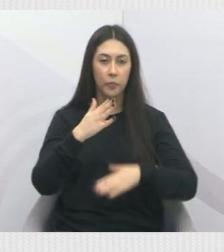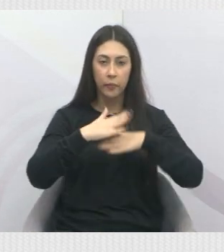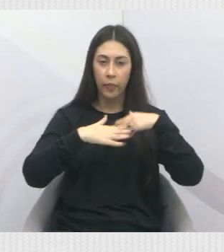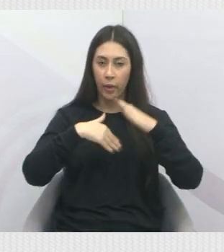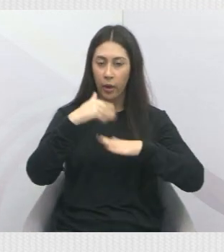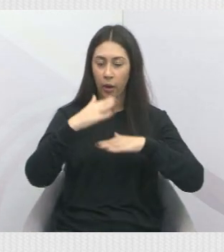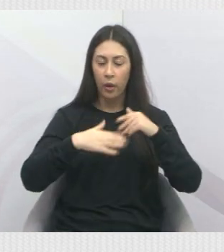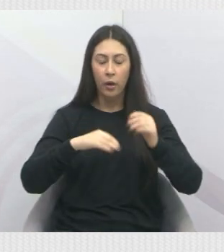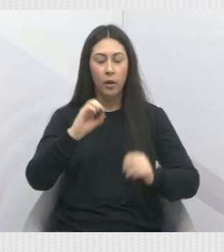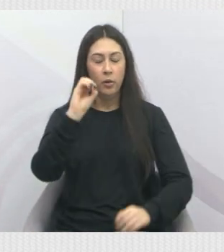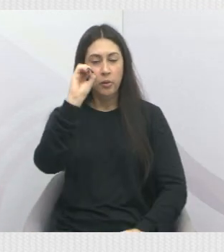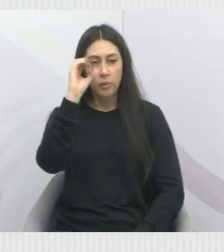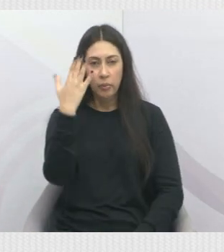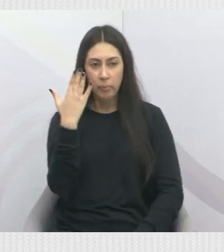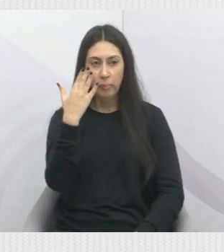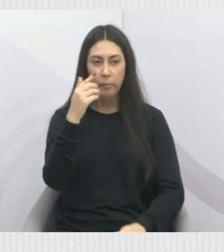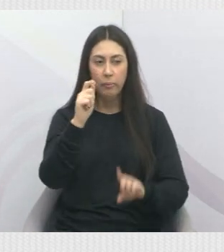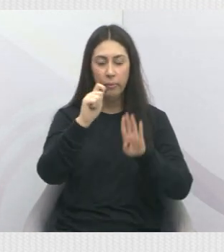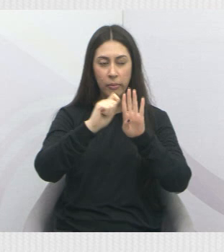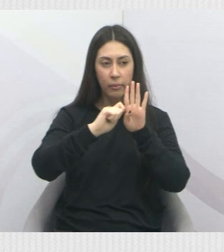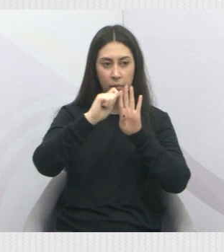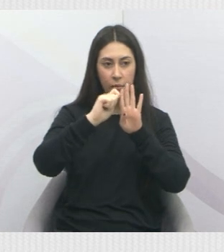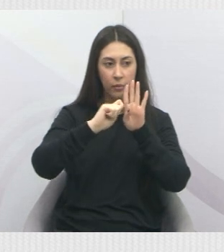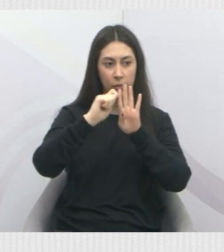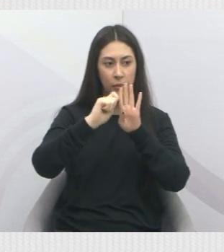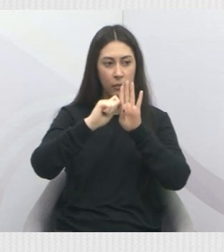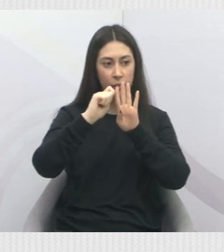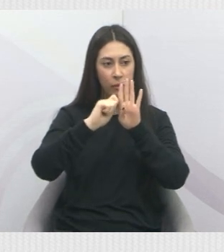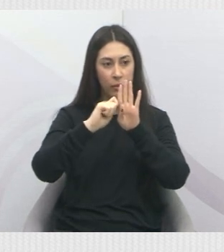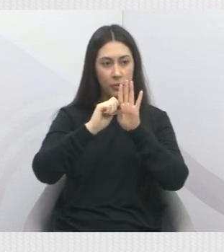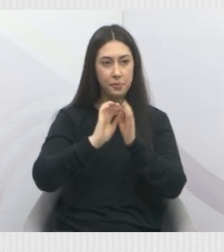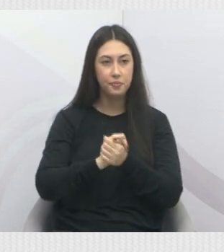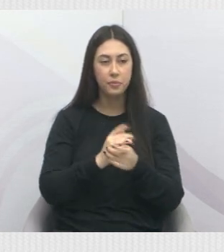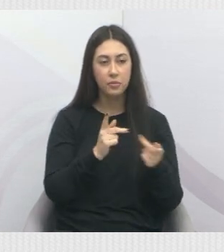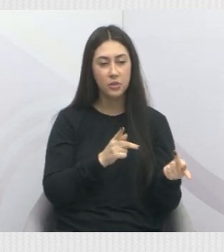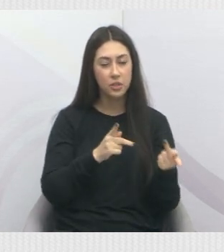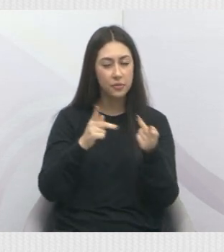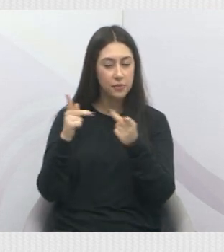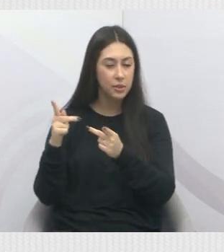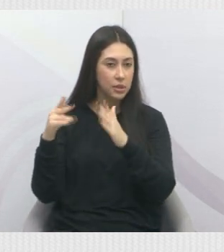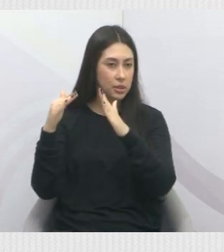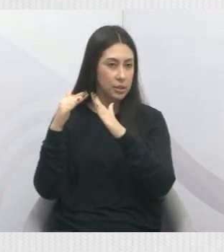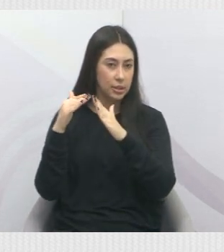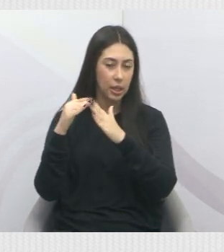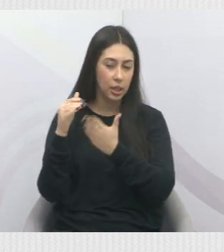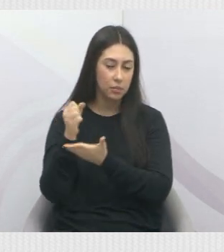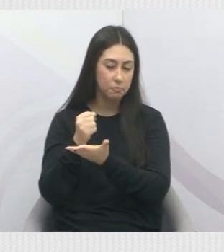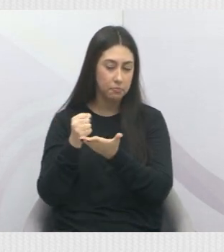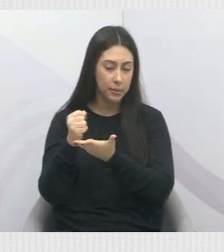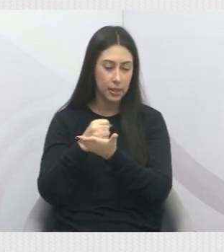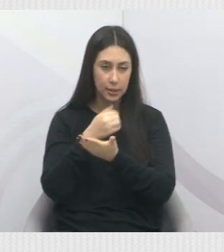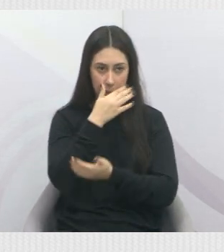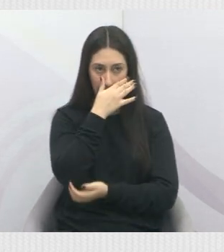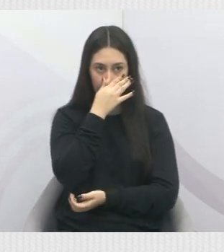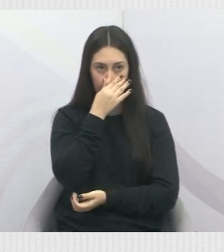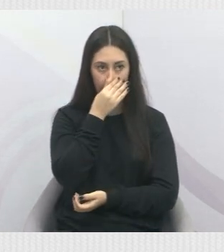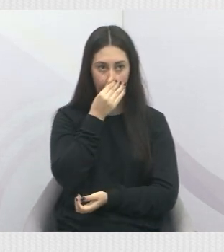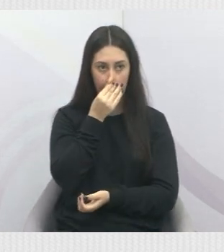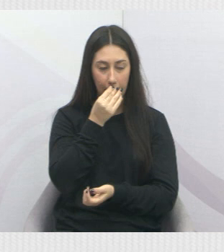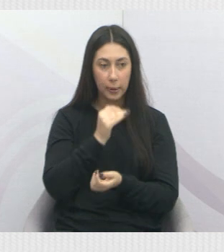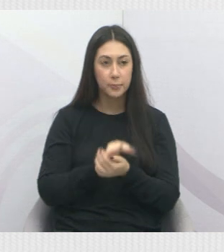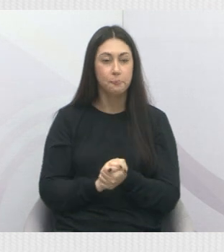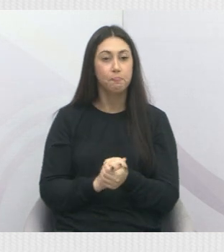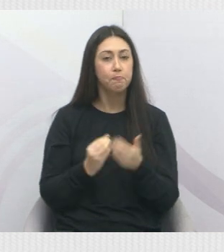atividades realizadas nesse quadrimestre. Atendimento a visitas domiciliares na atenção básica.